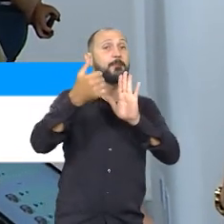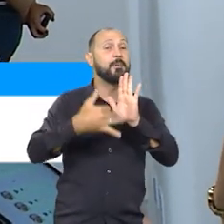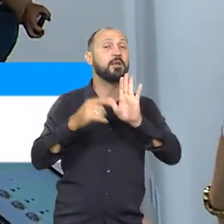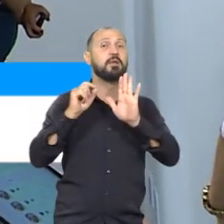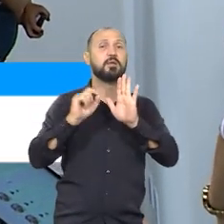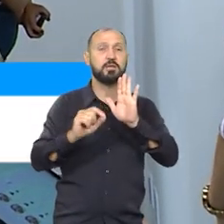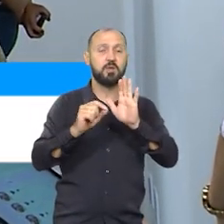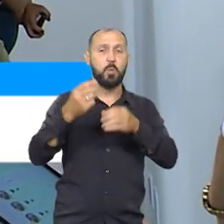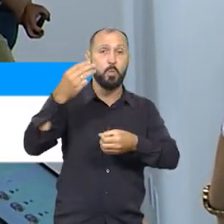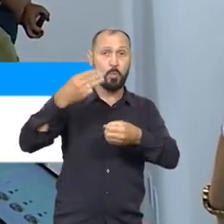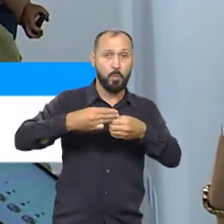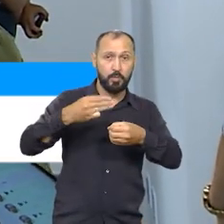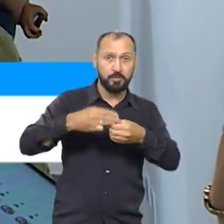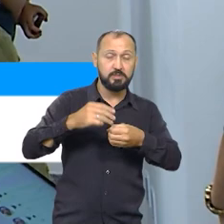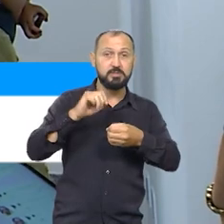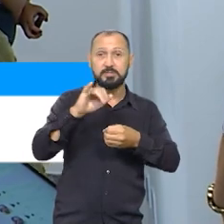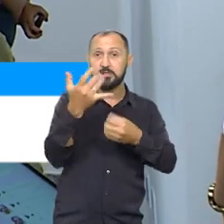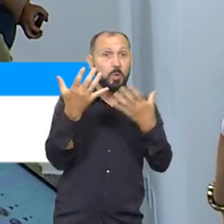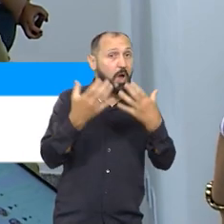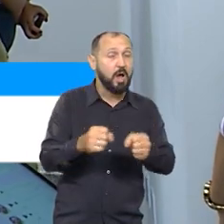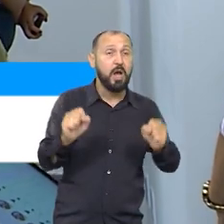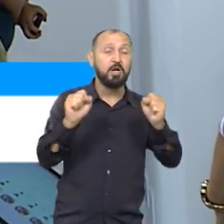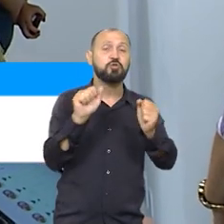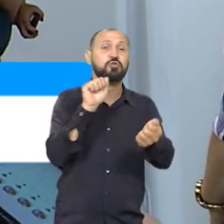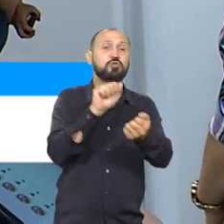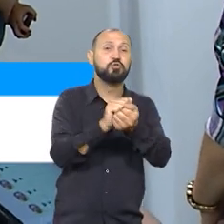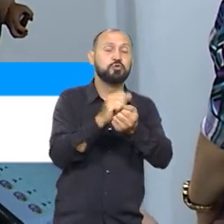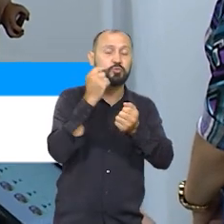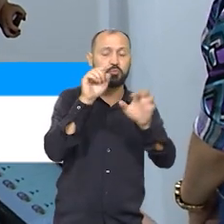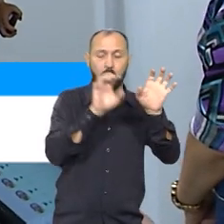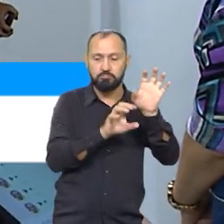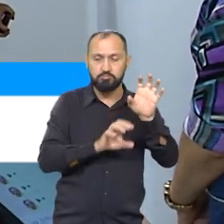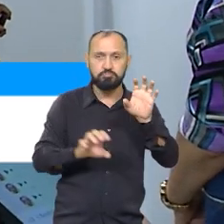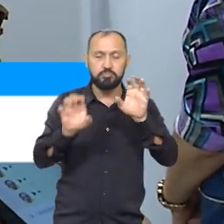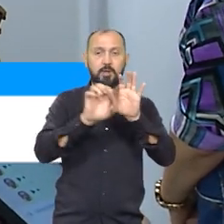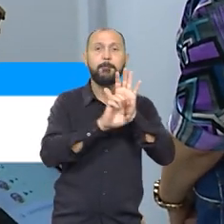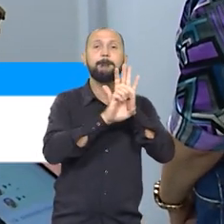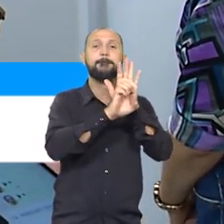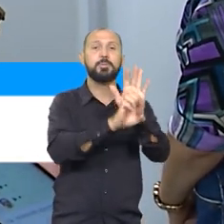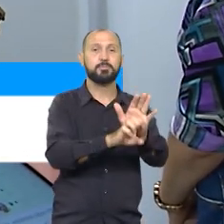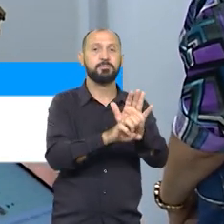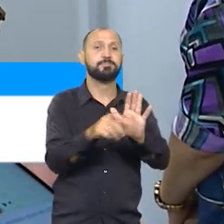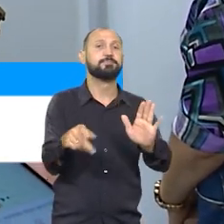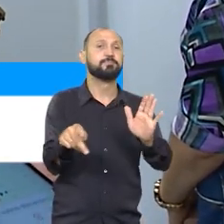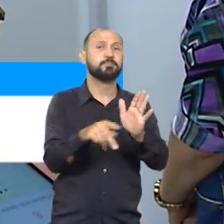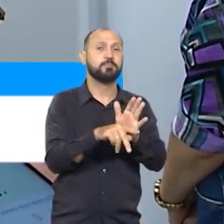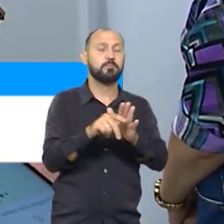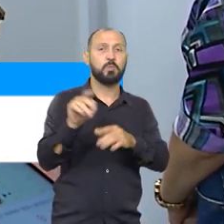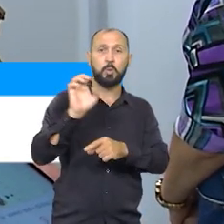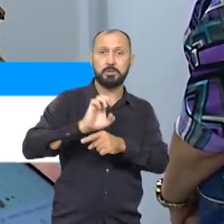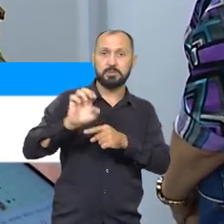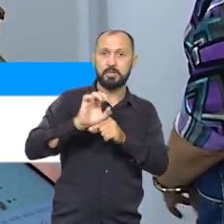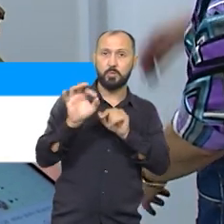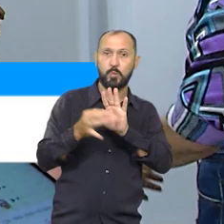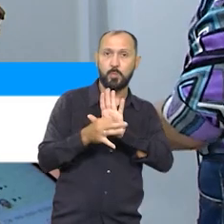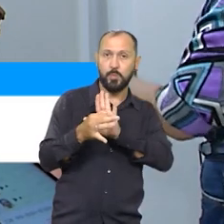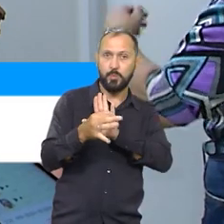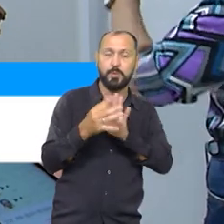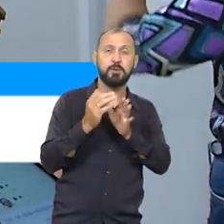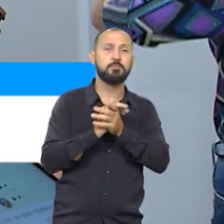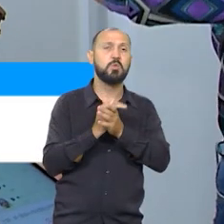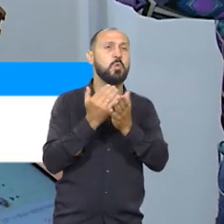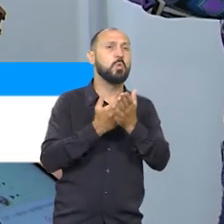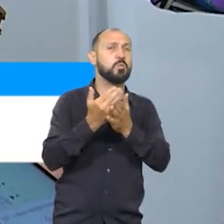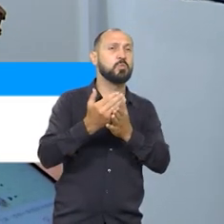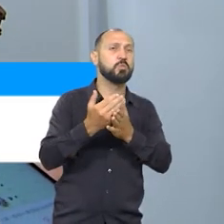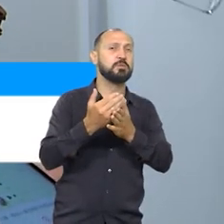a Lei estabelece que os municípios que não aderirem as unidades regionais ao modelo de regionalização que o Estado